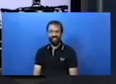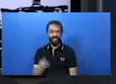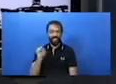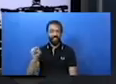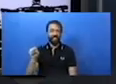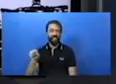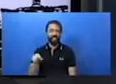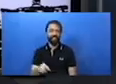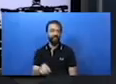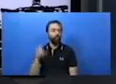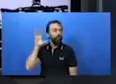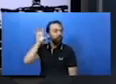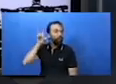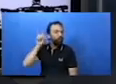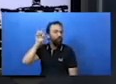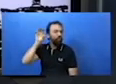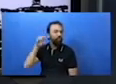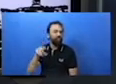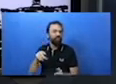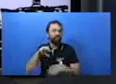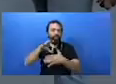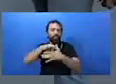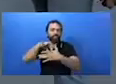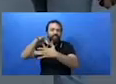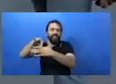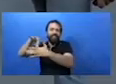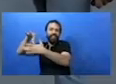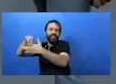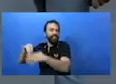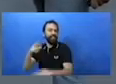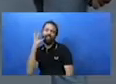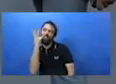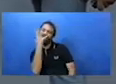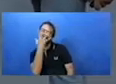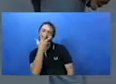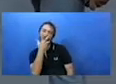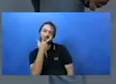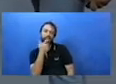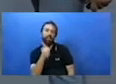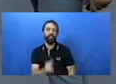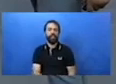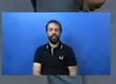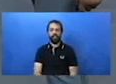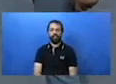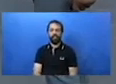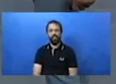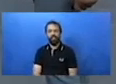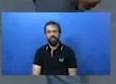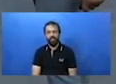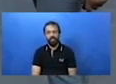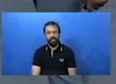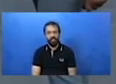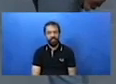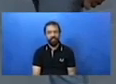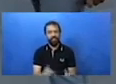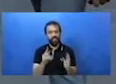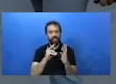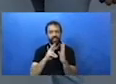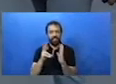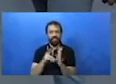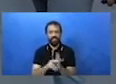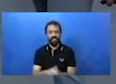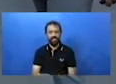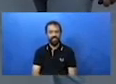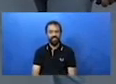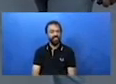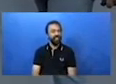e Maria Bonita para ouvir o cordel. Gente, olha que graça! Olha que coisa linda o desenho. Eu nunca vi um Lampião e